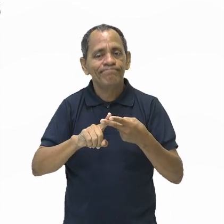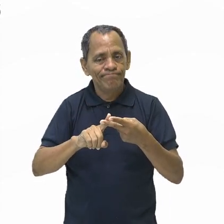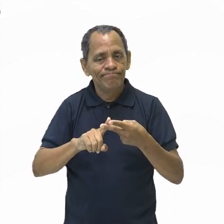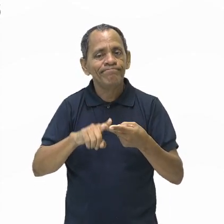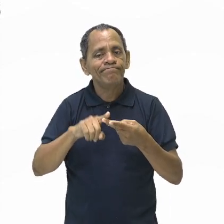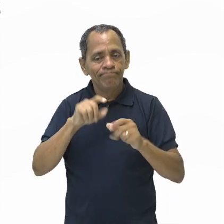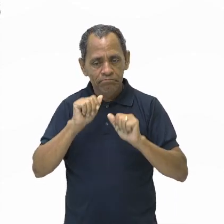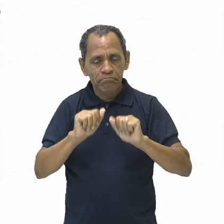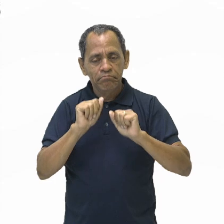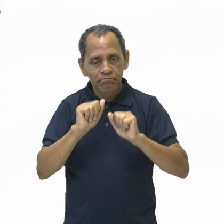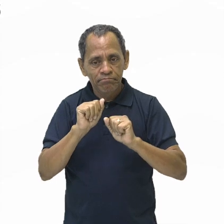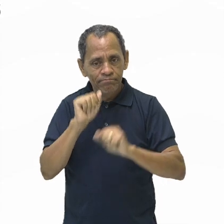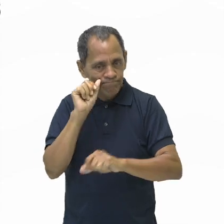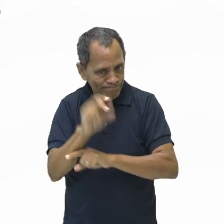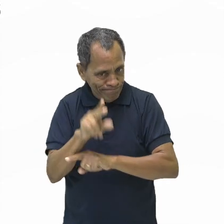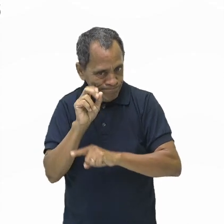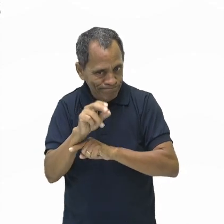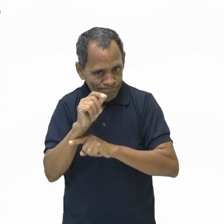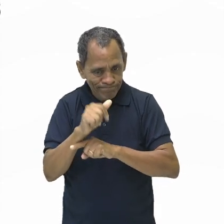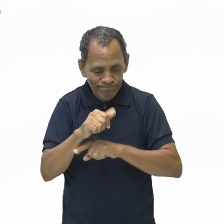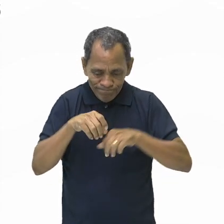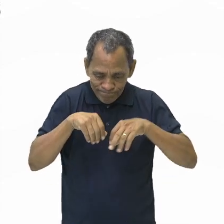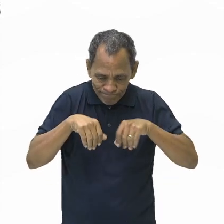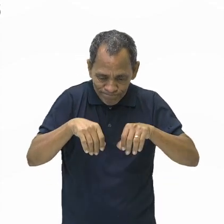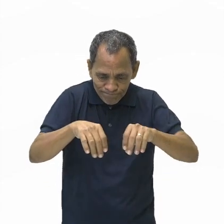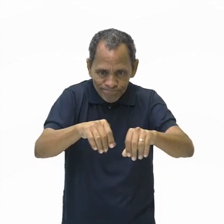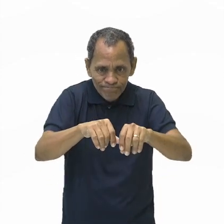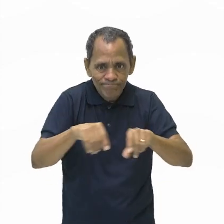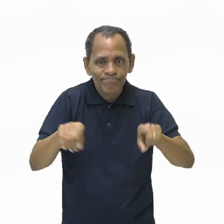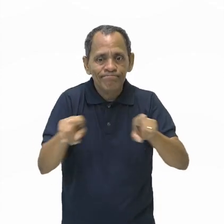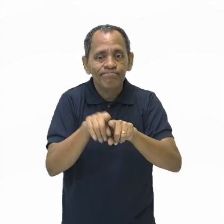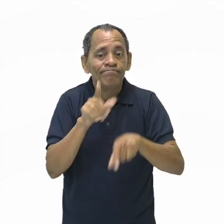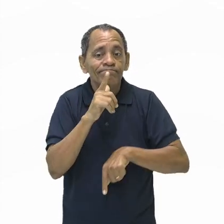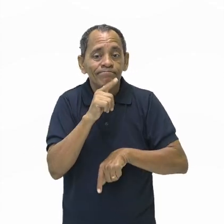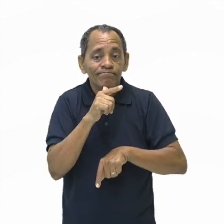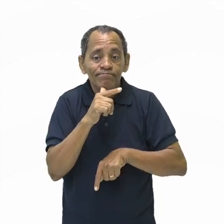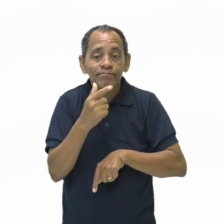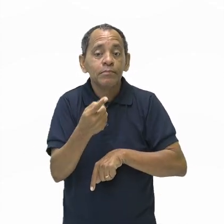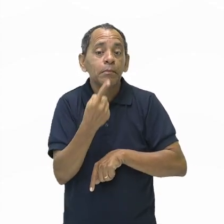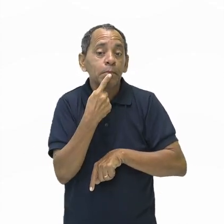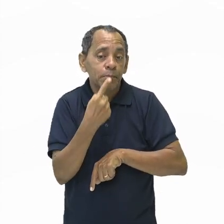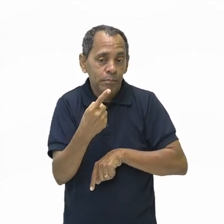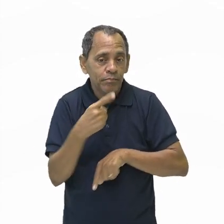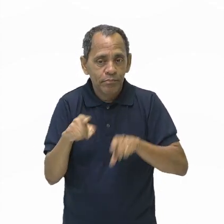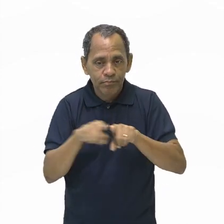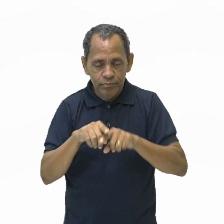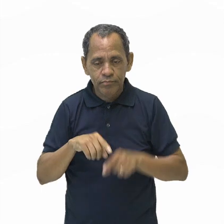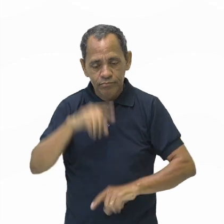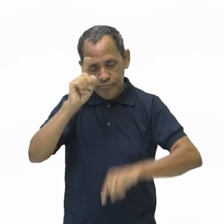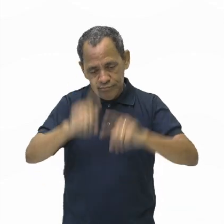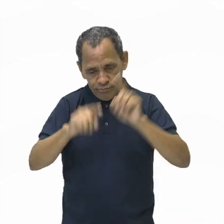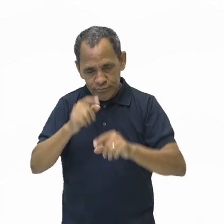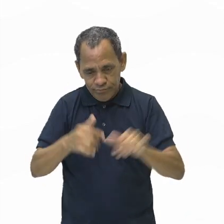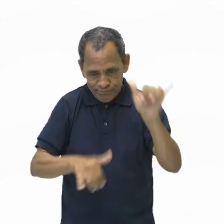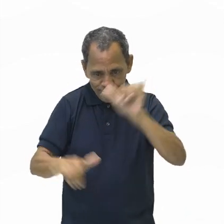corpos d'água próximos. E por último, nós temos aí produtos químicos industriais,